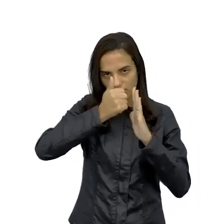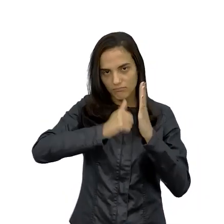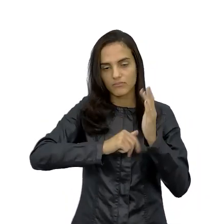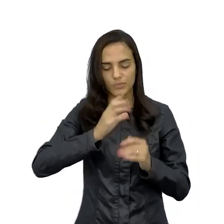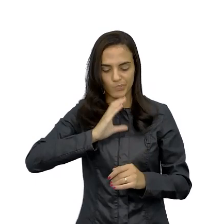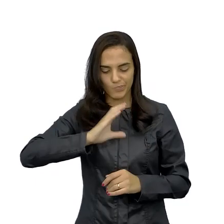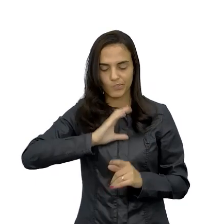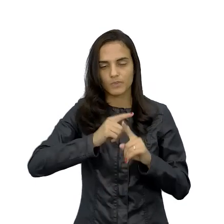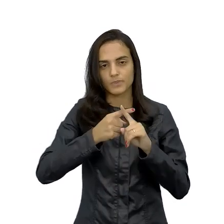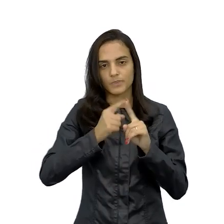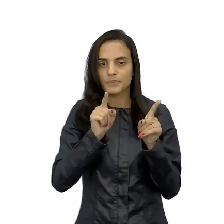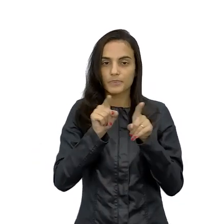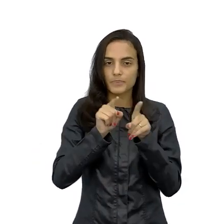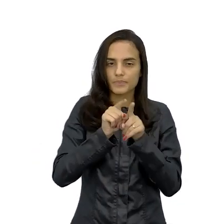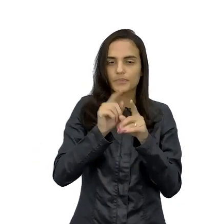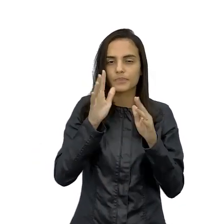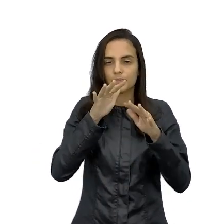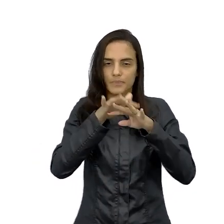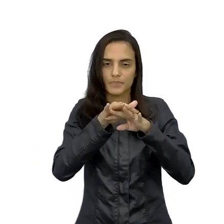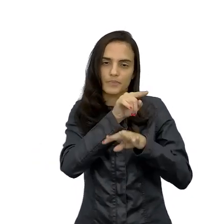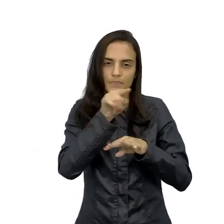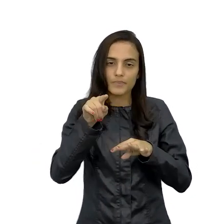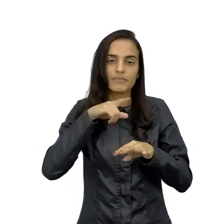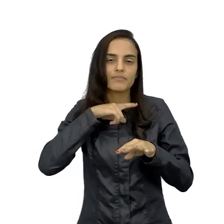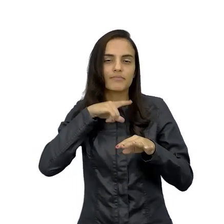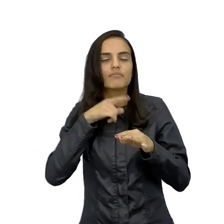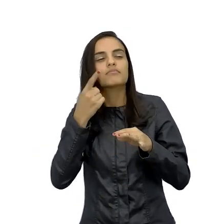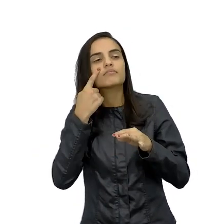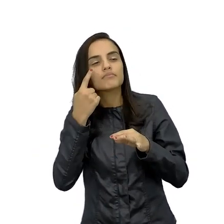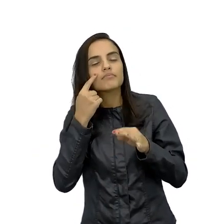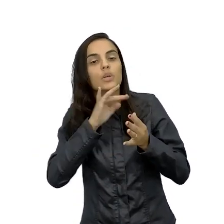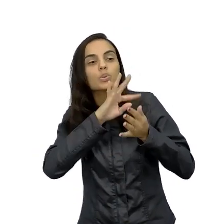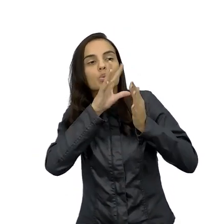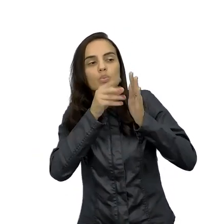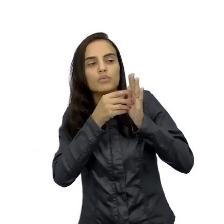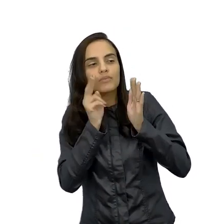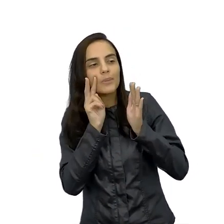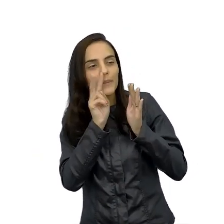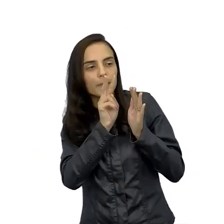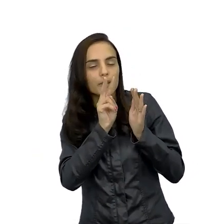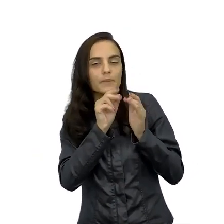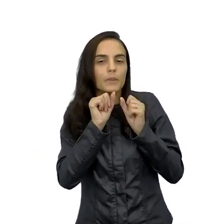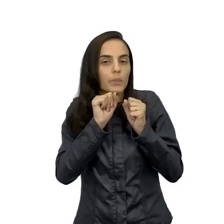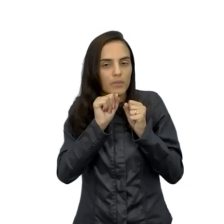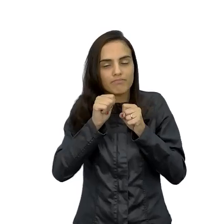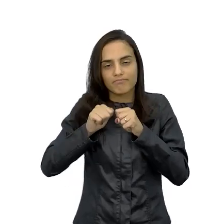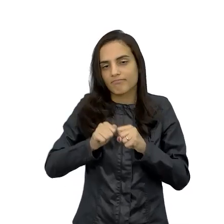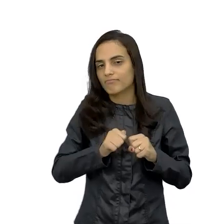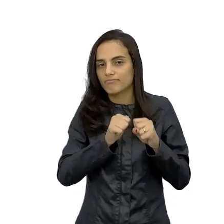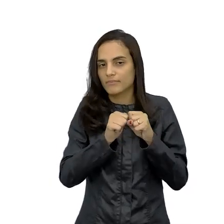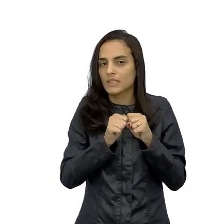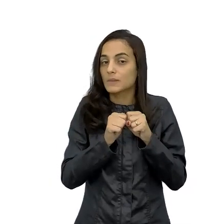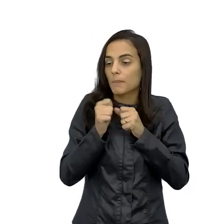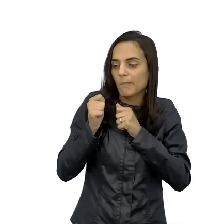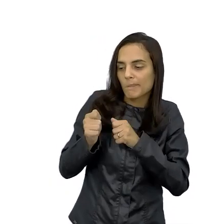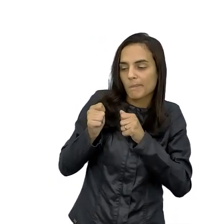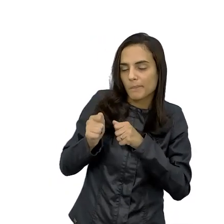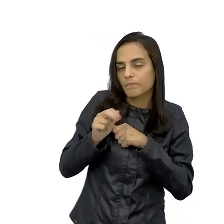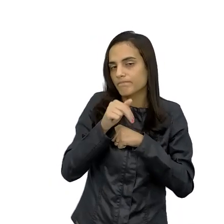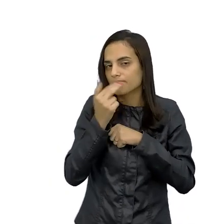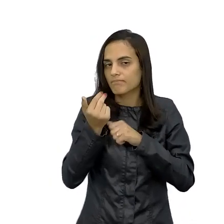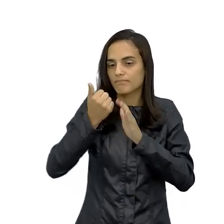portuguesa quanto de matemática, porque aí vocês têm um panorama geral de tudo aquilo que pode ser cobrado, que vai